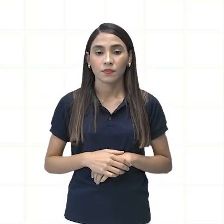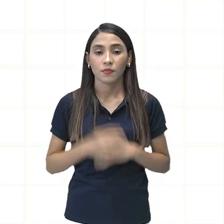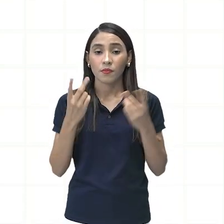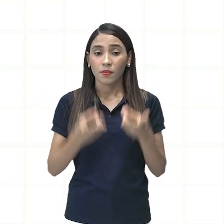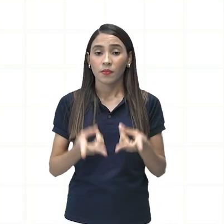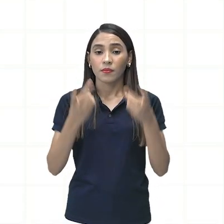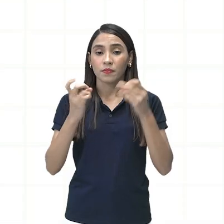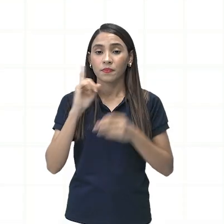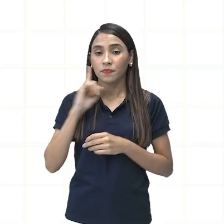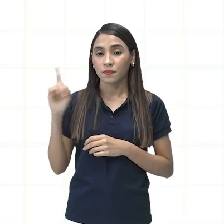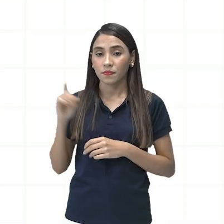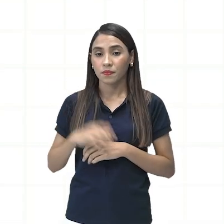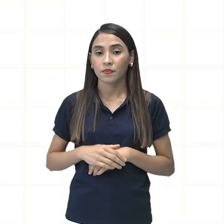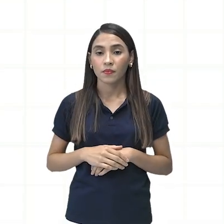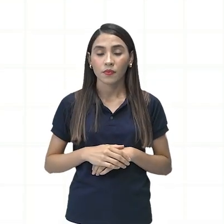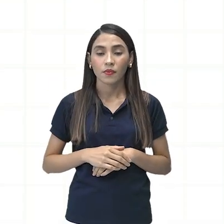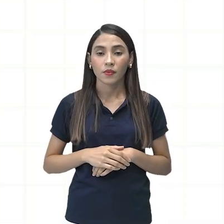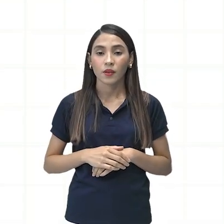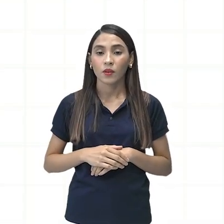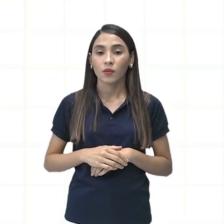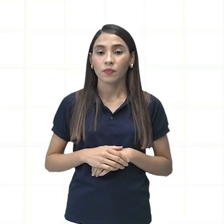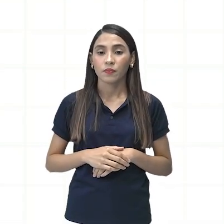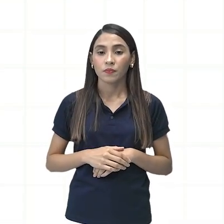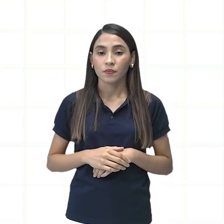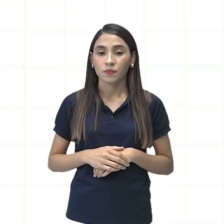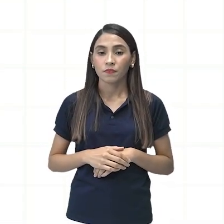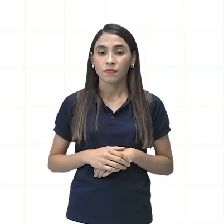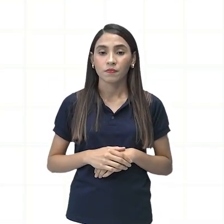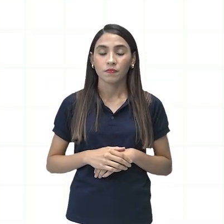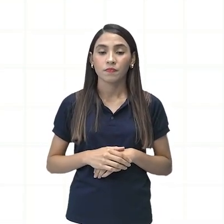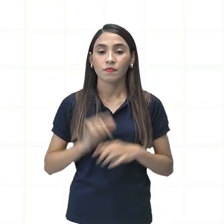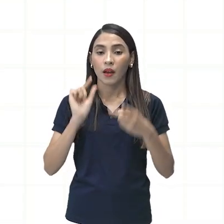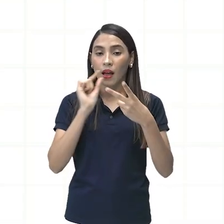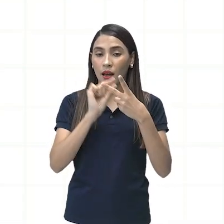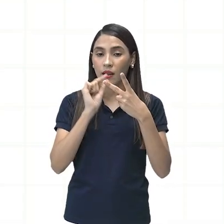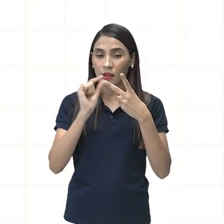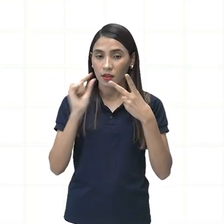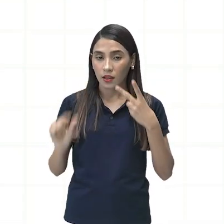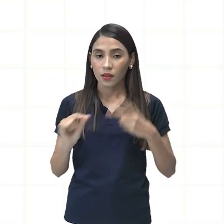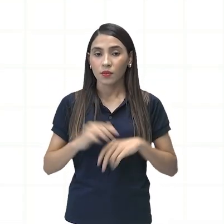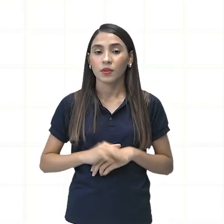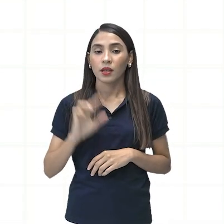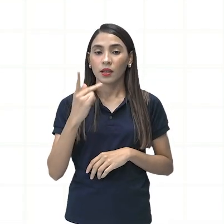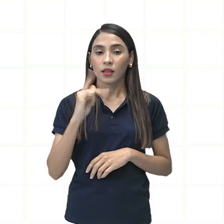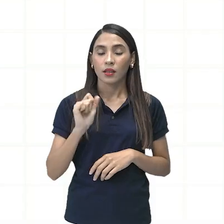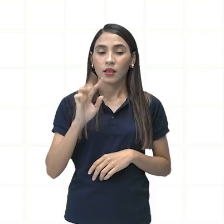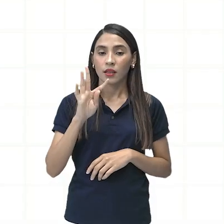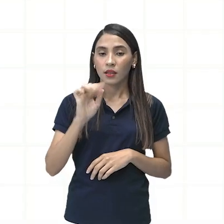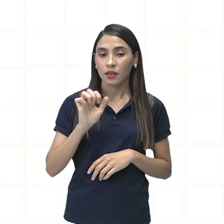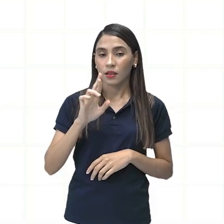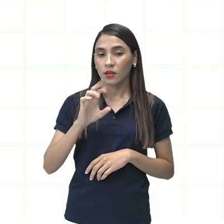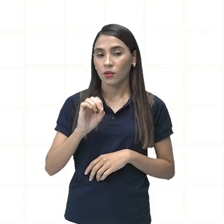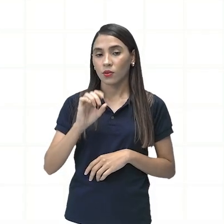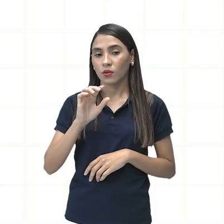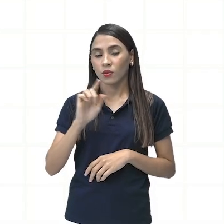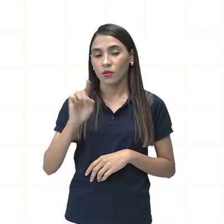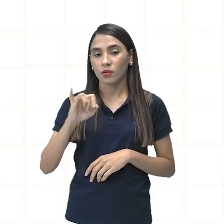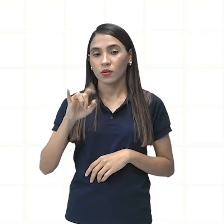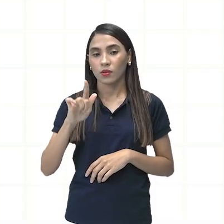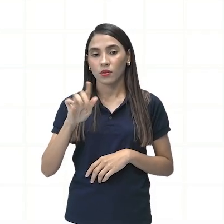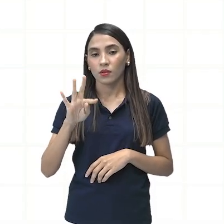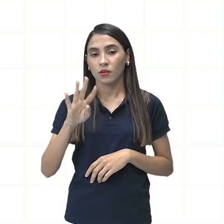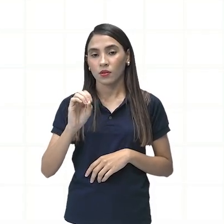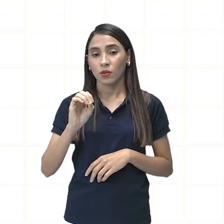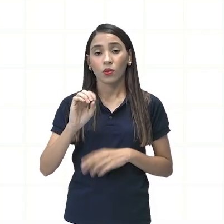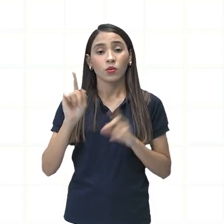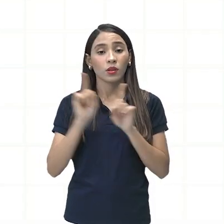Vejam só, o indivíduo 1 aqui, com os seus alelos de heterozigoto, e o indivíduo 2. Quando